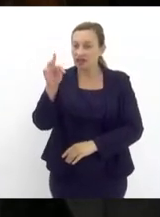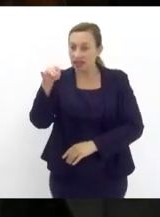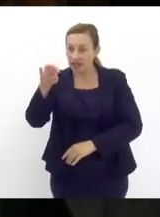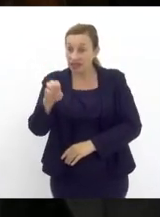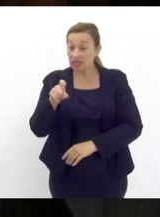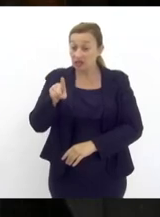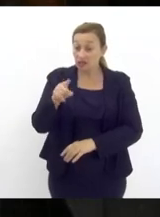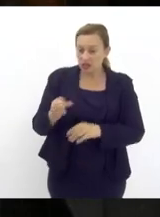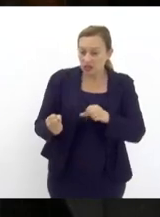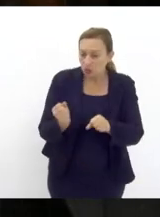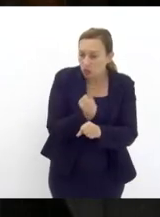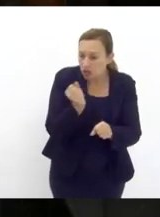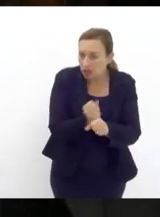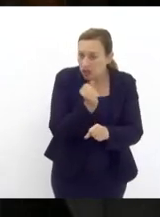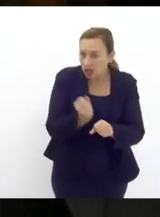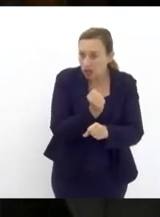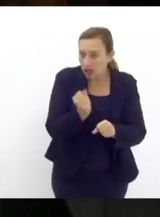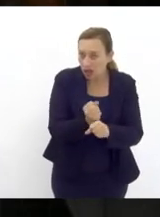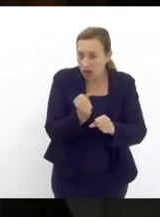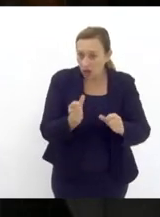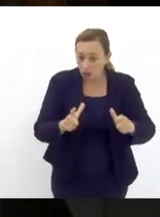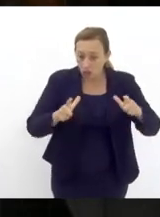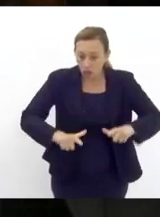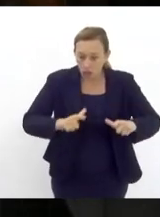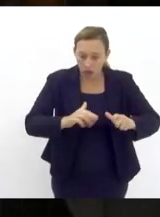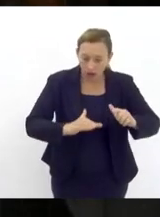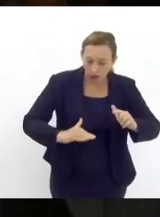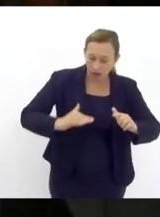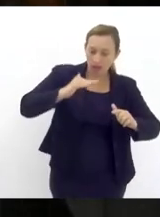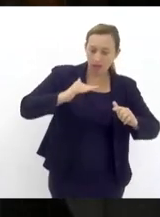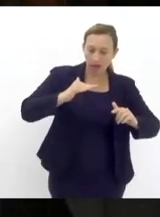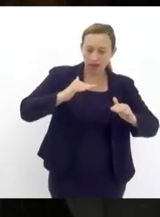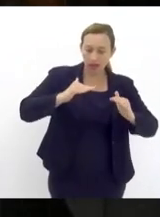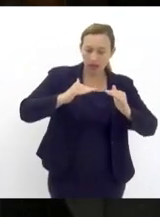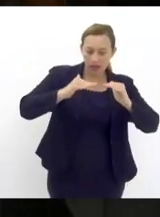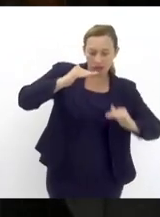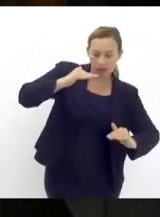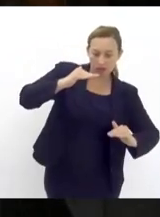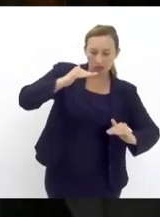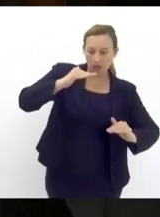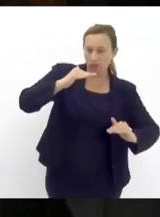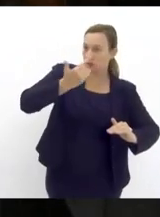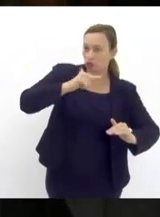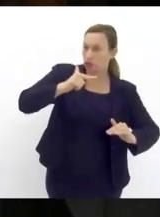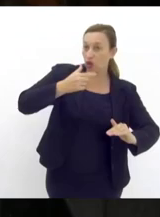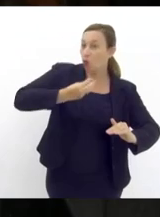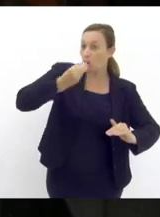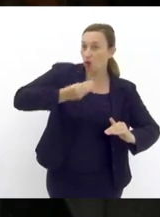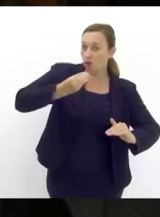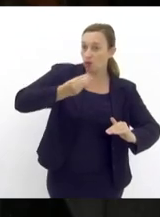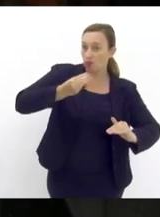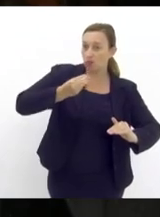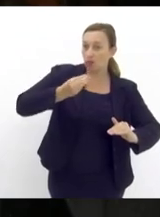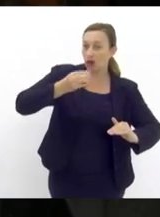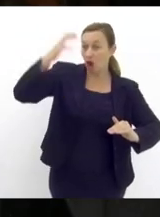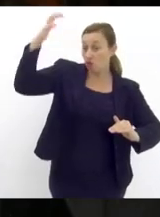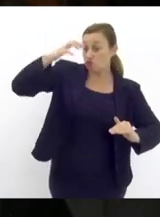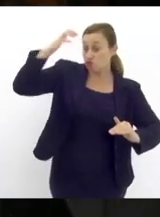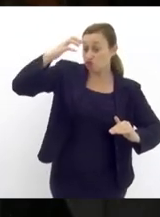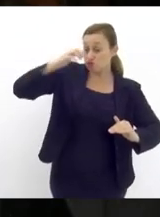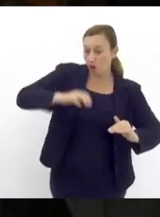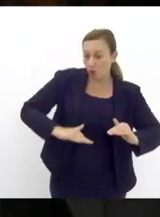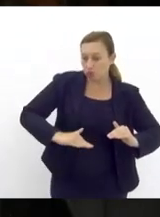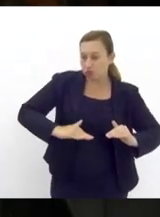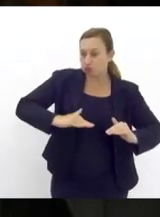trecho na parte mais alta e na mais baixa não tem vazão vai vazar tudo então se você começar com a vazão